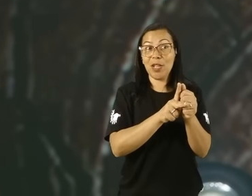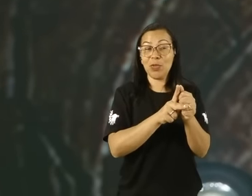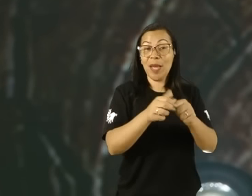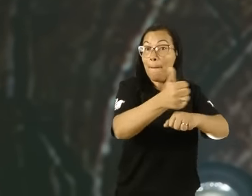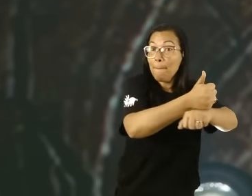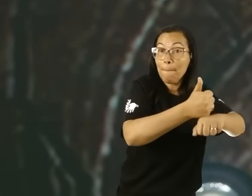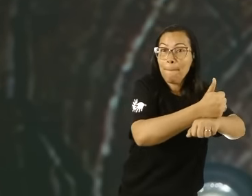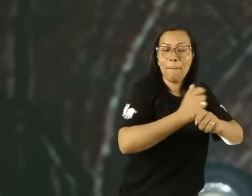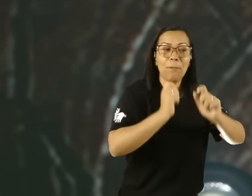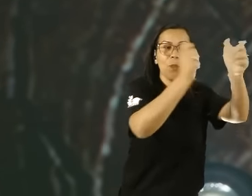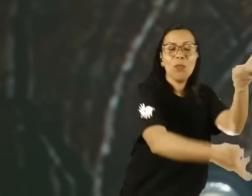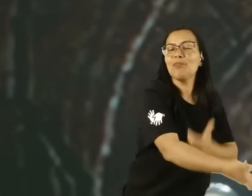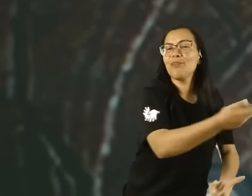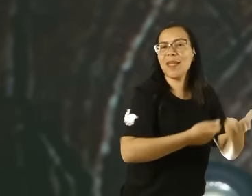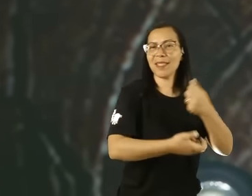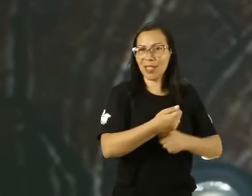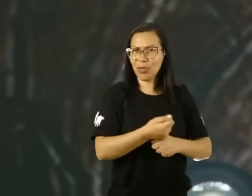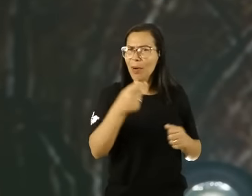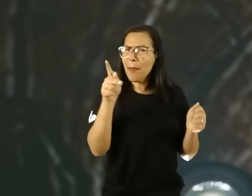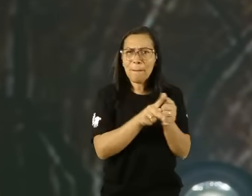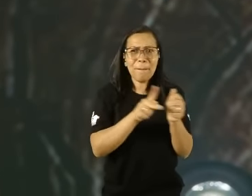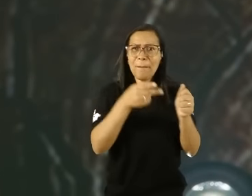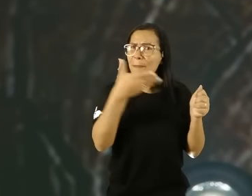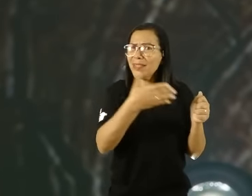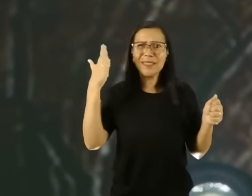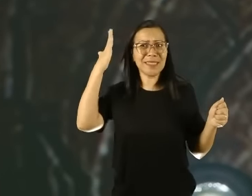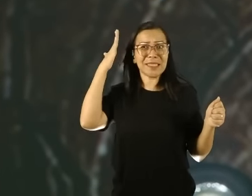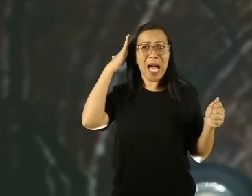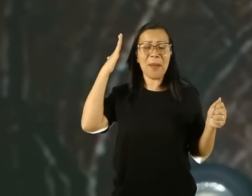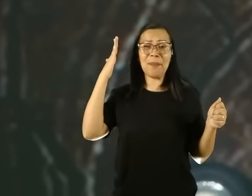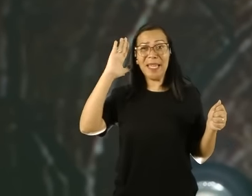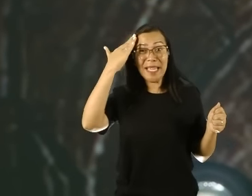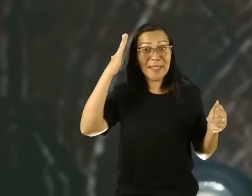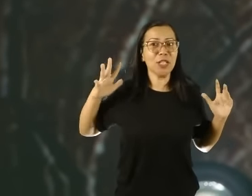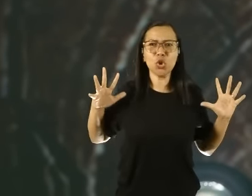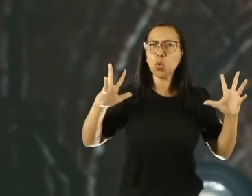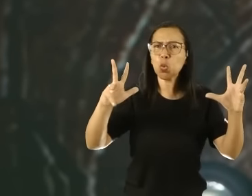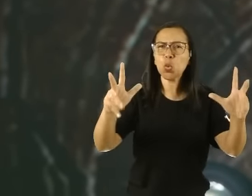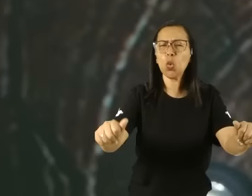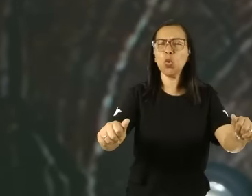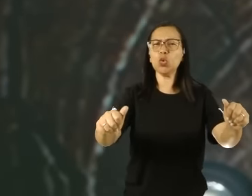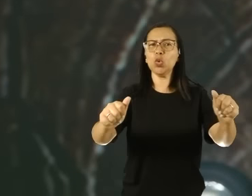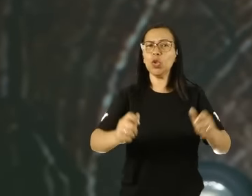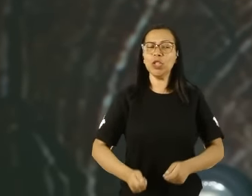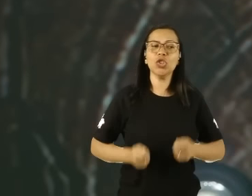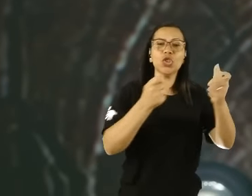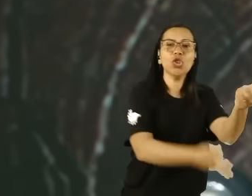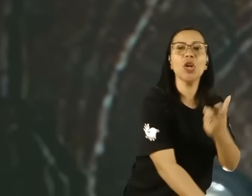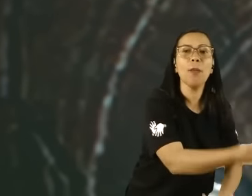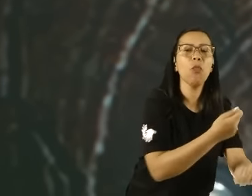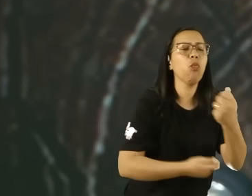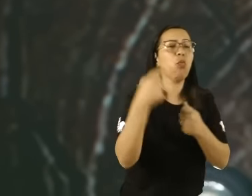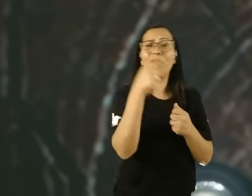o líder da caravana, Pedro é o cara que chamou todo mundo para pescar, Pedro é o cara que bateu no peito e diz, para mim basta, vamos para um